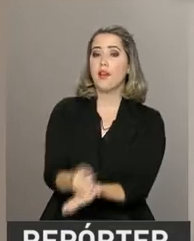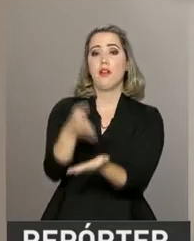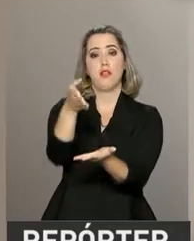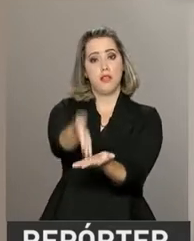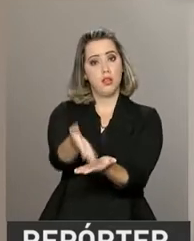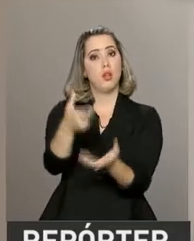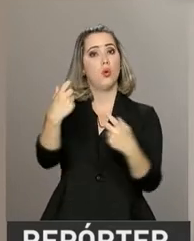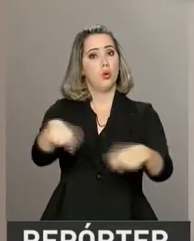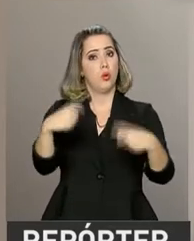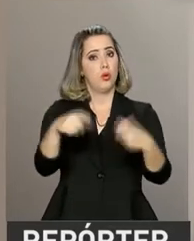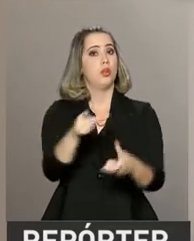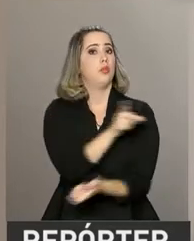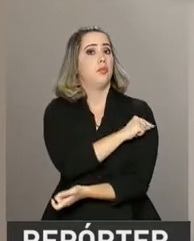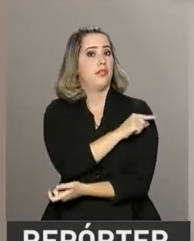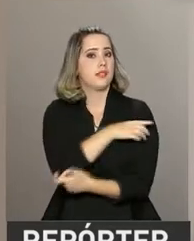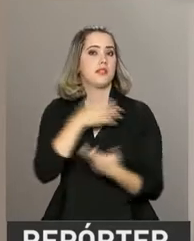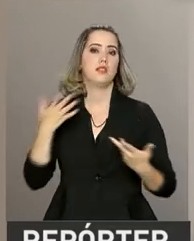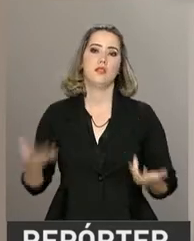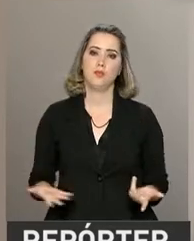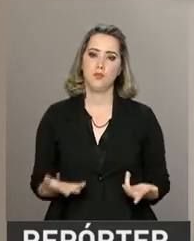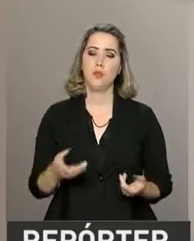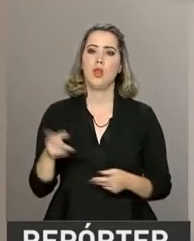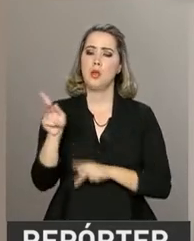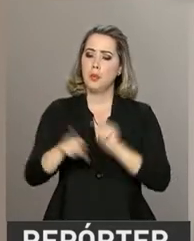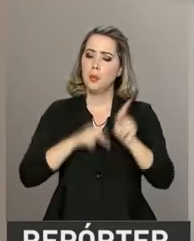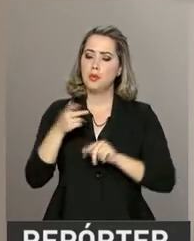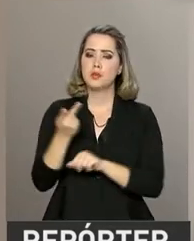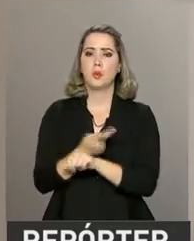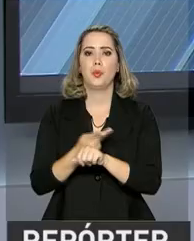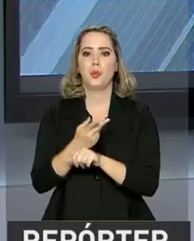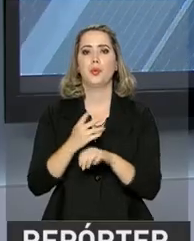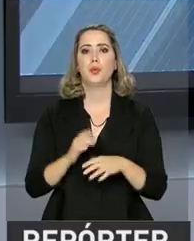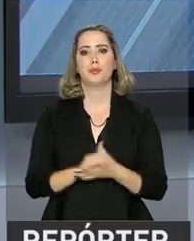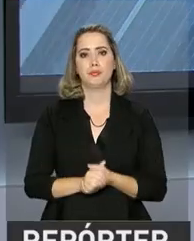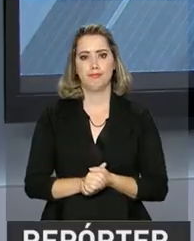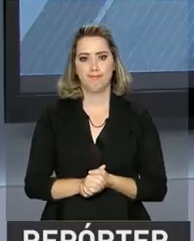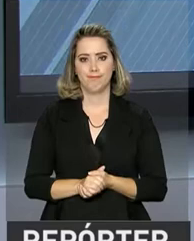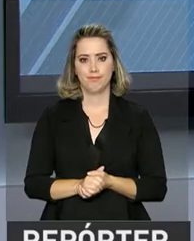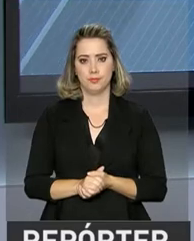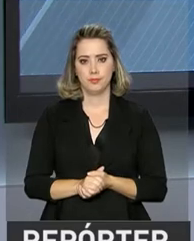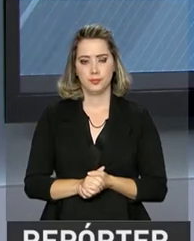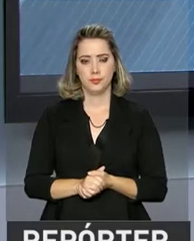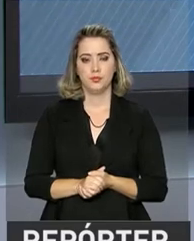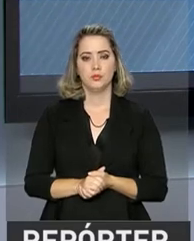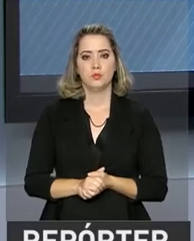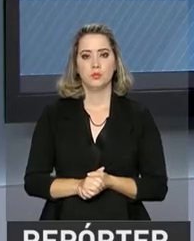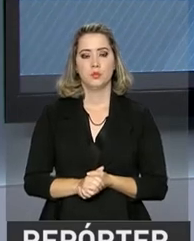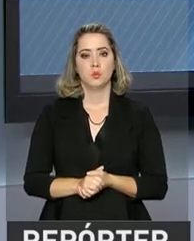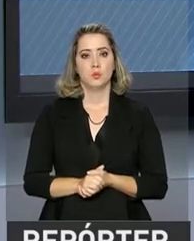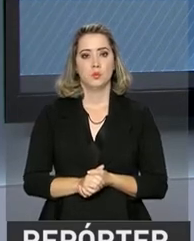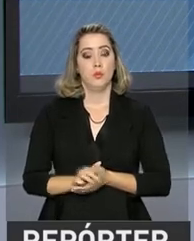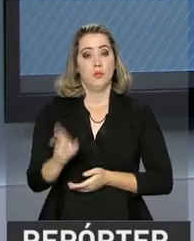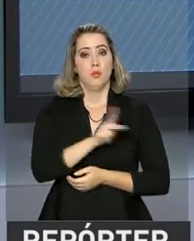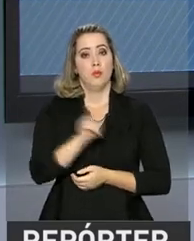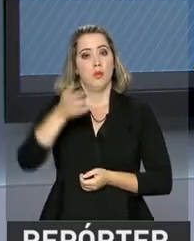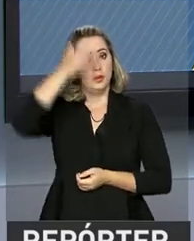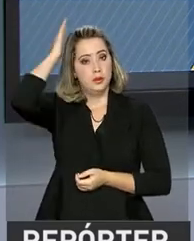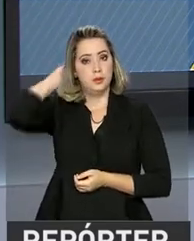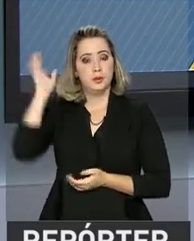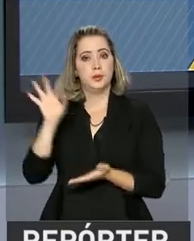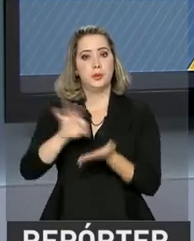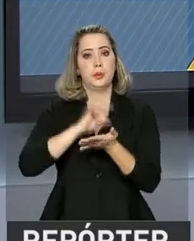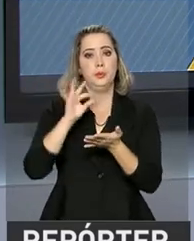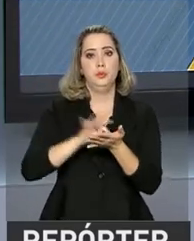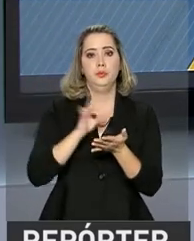estrutura ea população que busca os postos de vacinação o presidente michel temer assinou hoje um decreto para